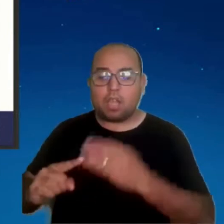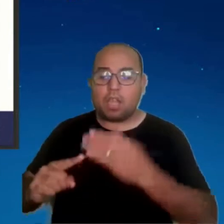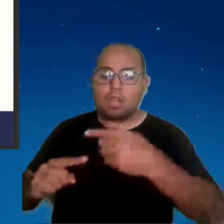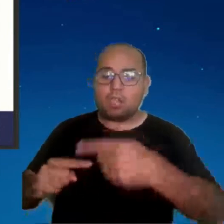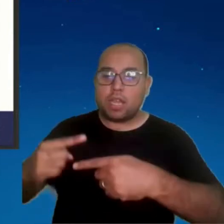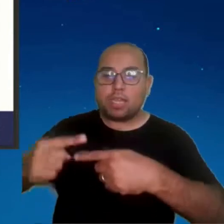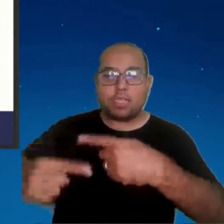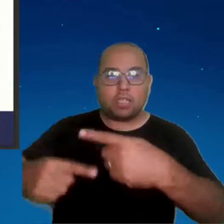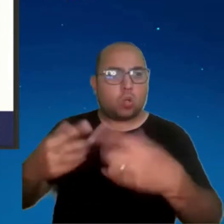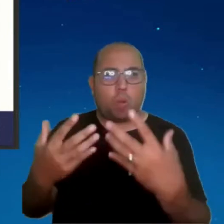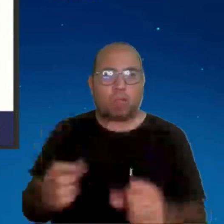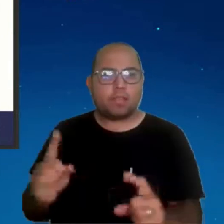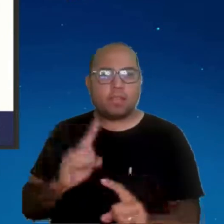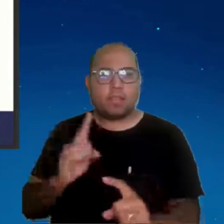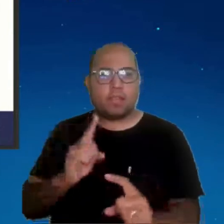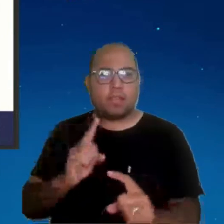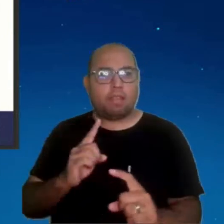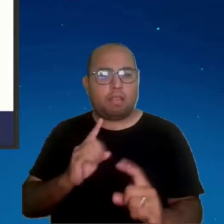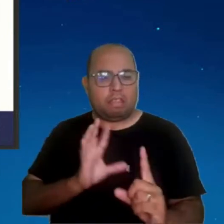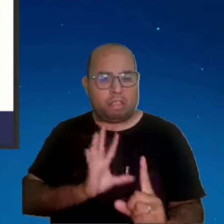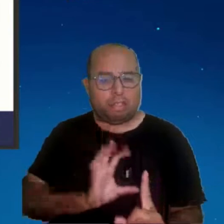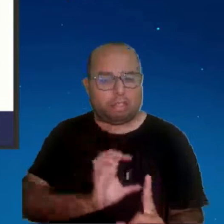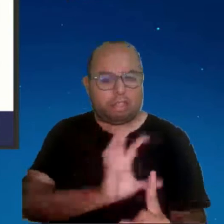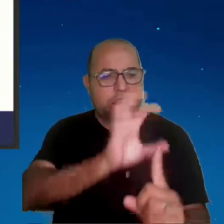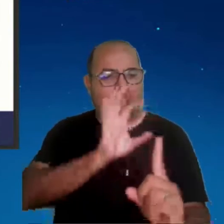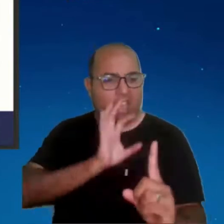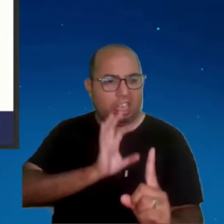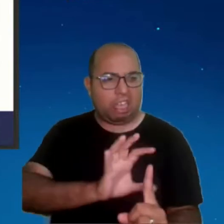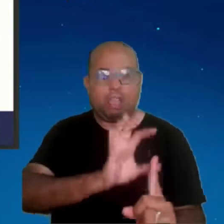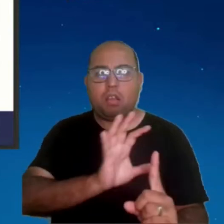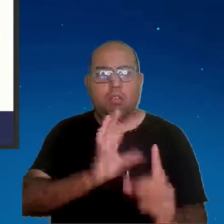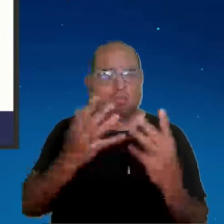não aceitam mais serem